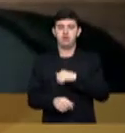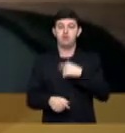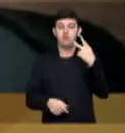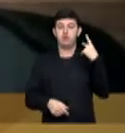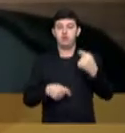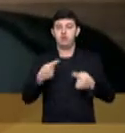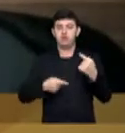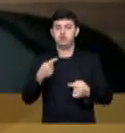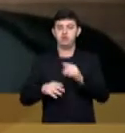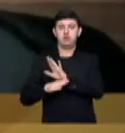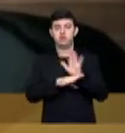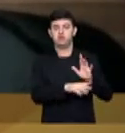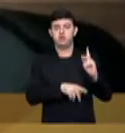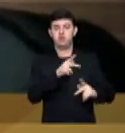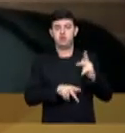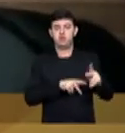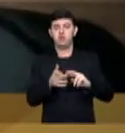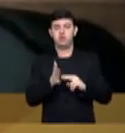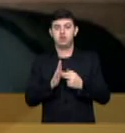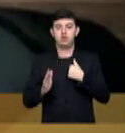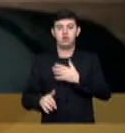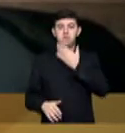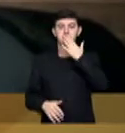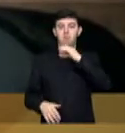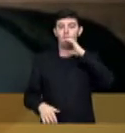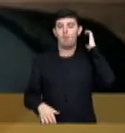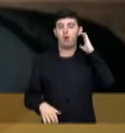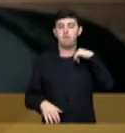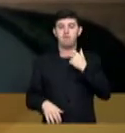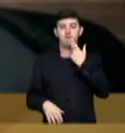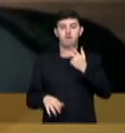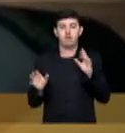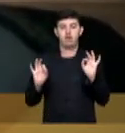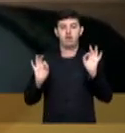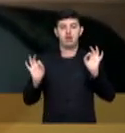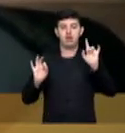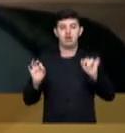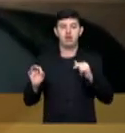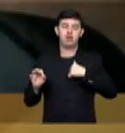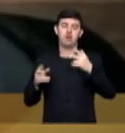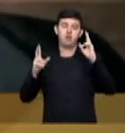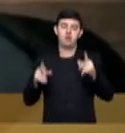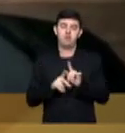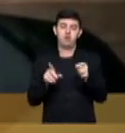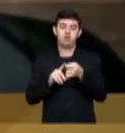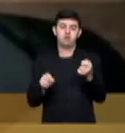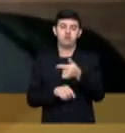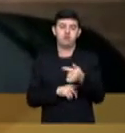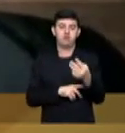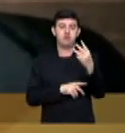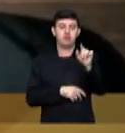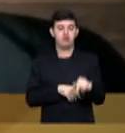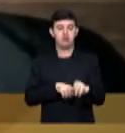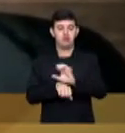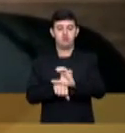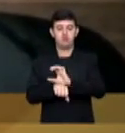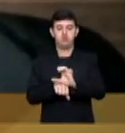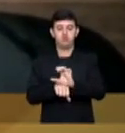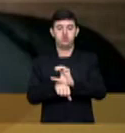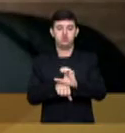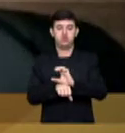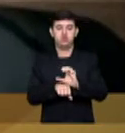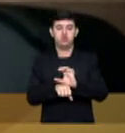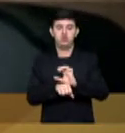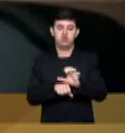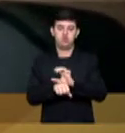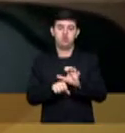omissão, sobretudo para as ações essenciais exigidas pelo artigo 23 da Constituição